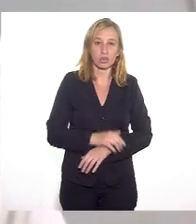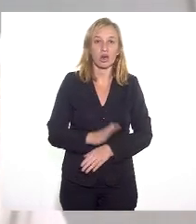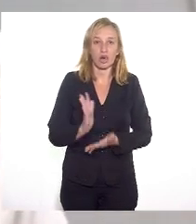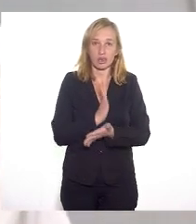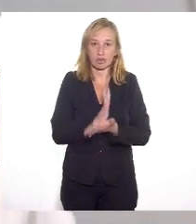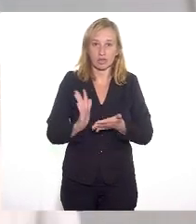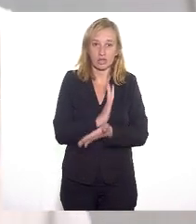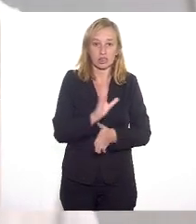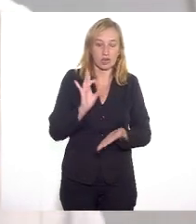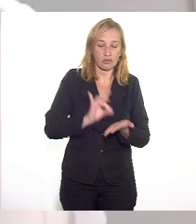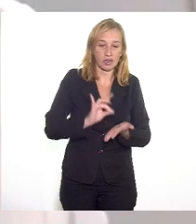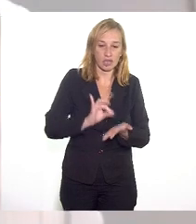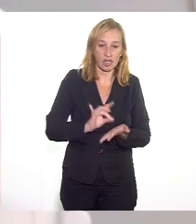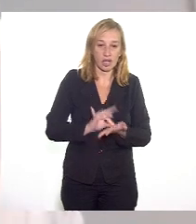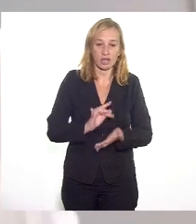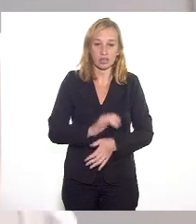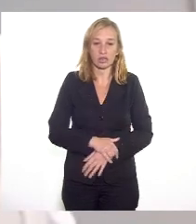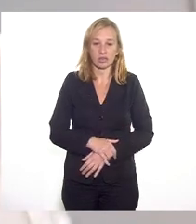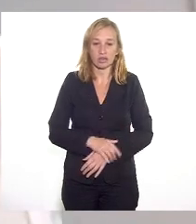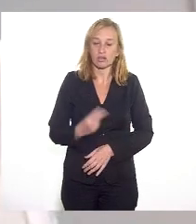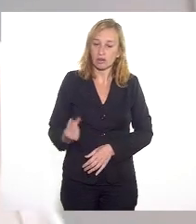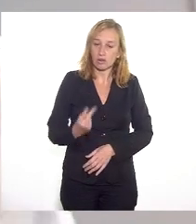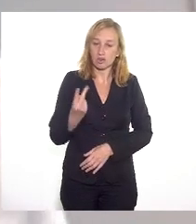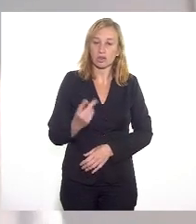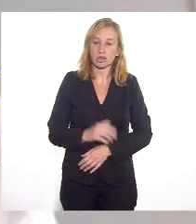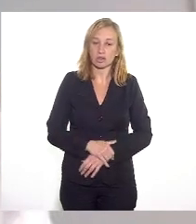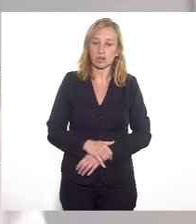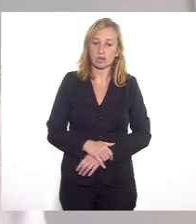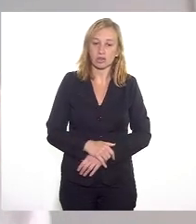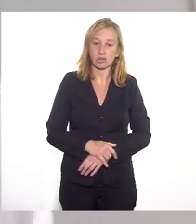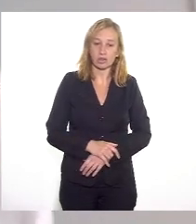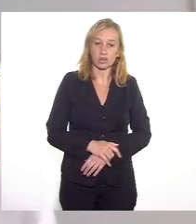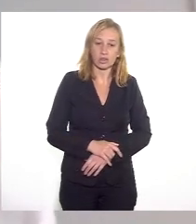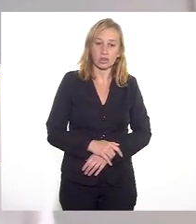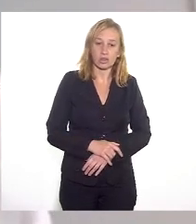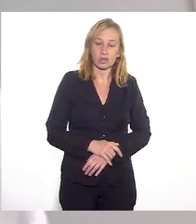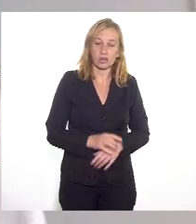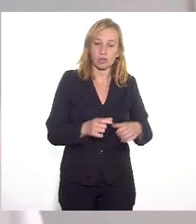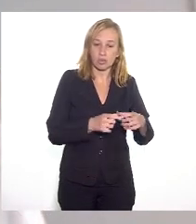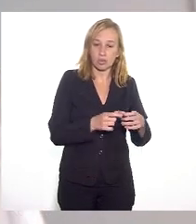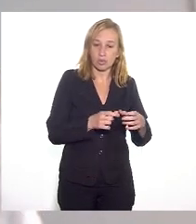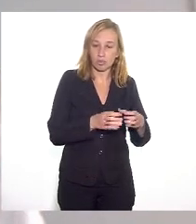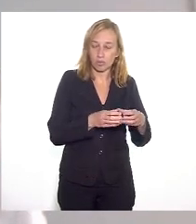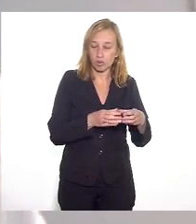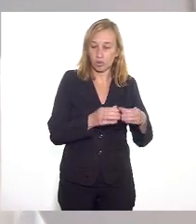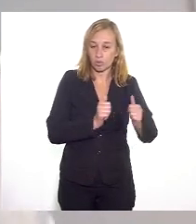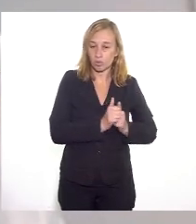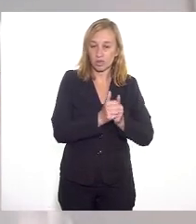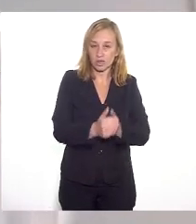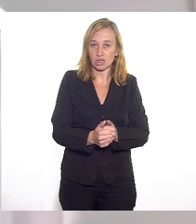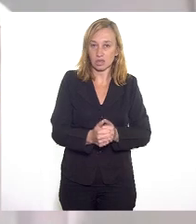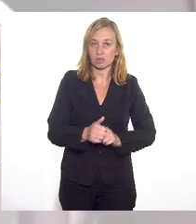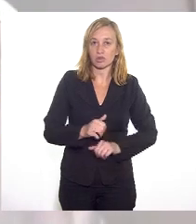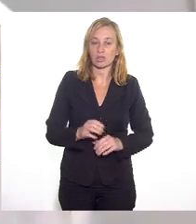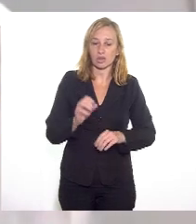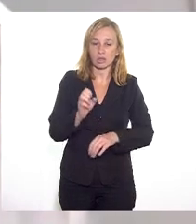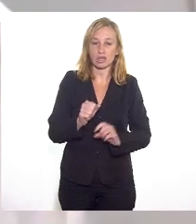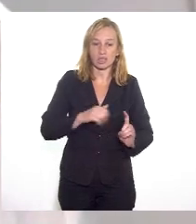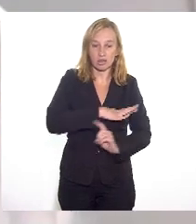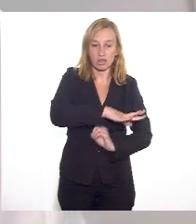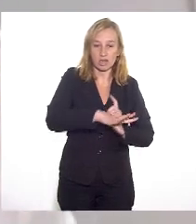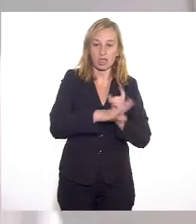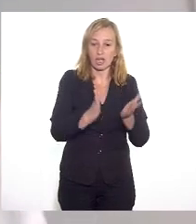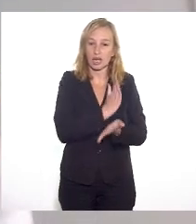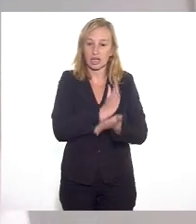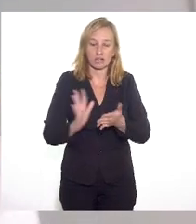na verdade, esse orçamento ele prioriza pequenos segmentos da sociedade, pequenos grupos, muitas